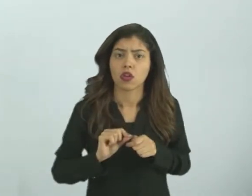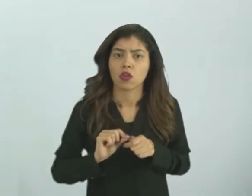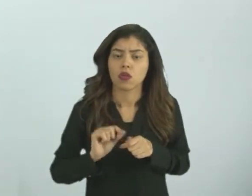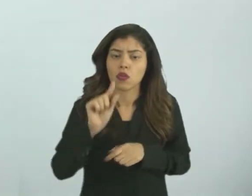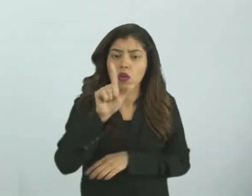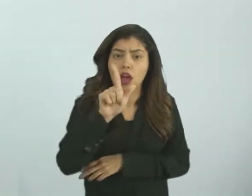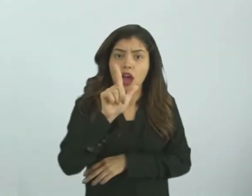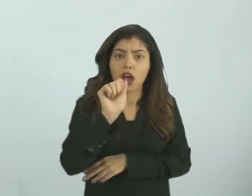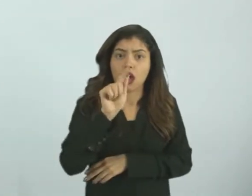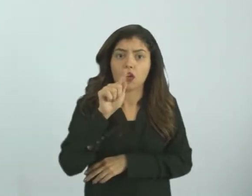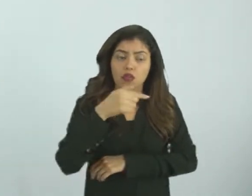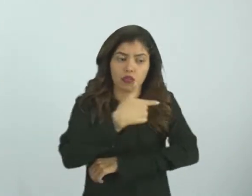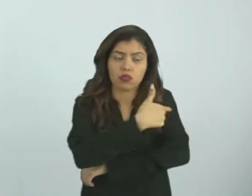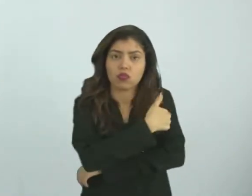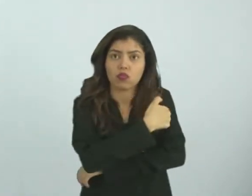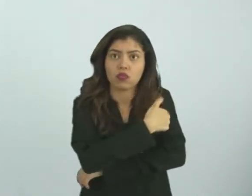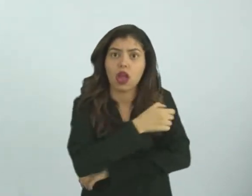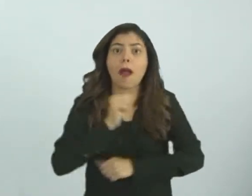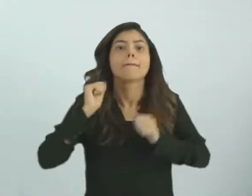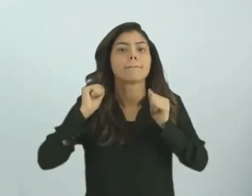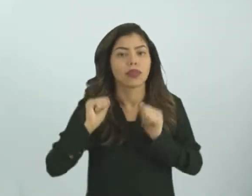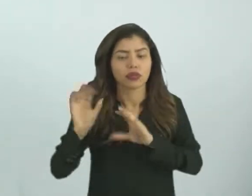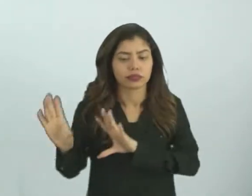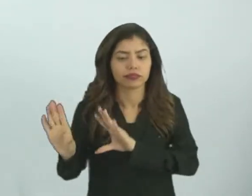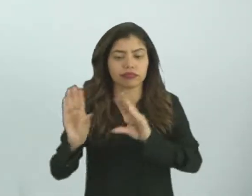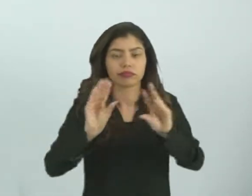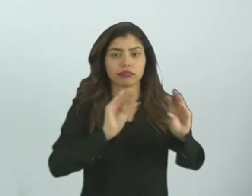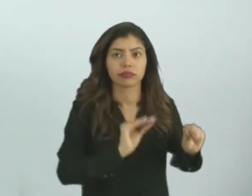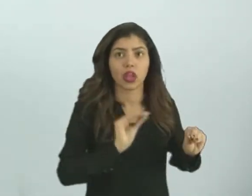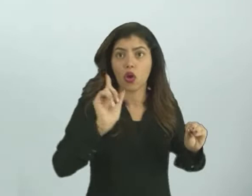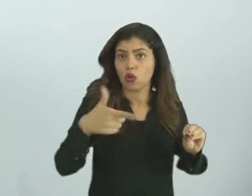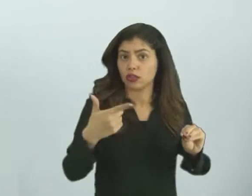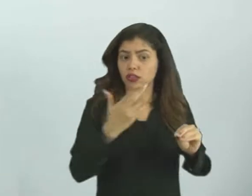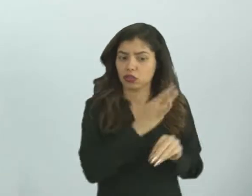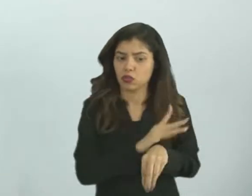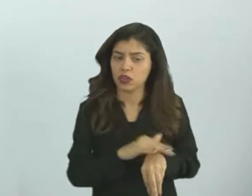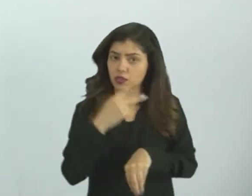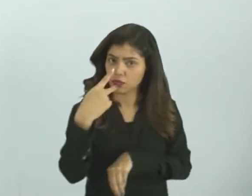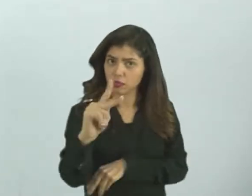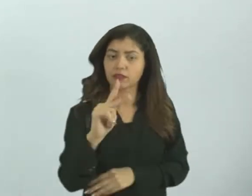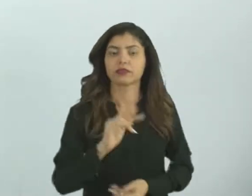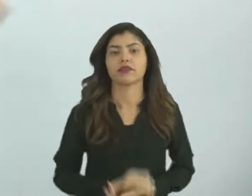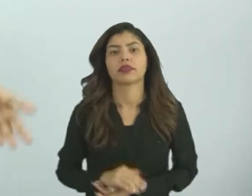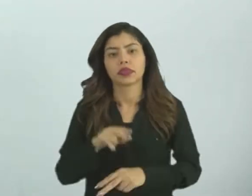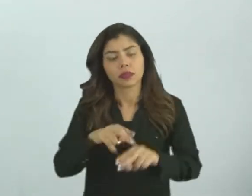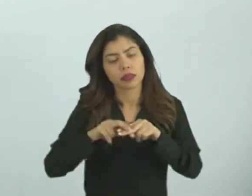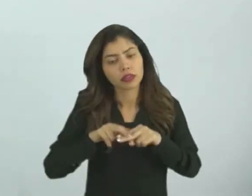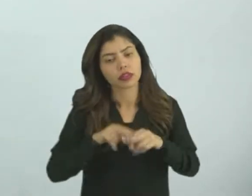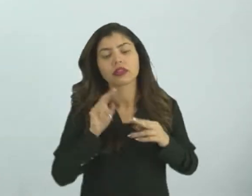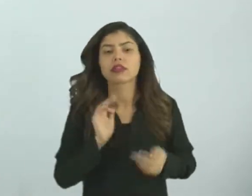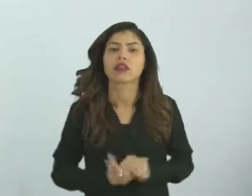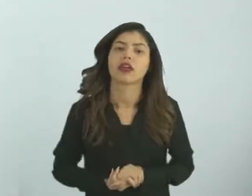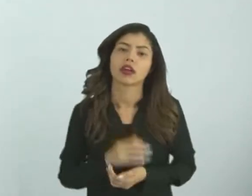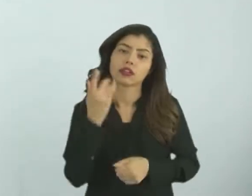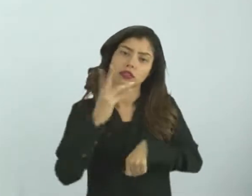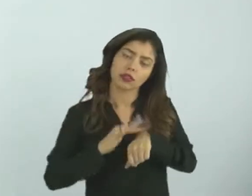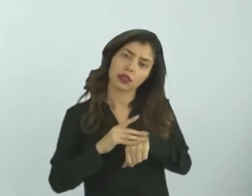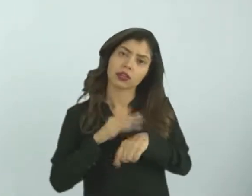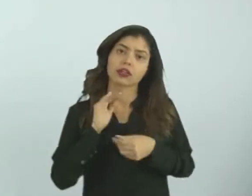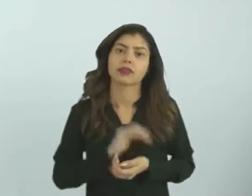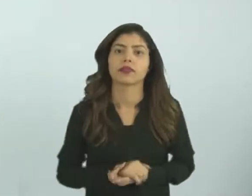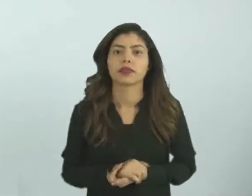ela utilizou em outra pessoa, ela pode transportar a doença de outra pessoa para você. Por isso que a gente fala de doenças que